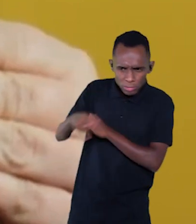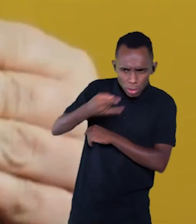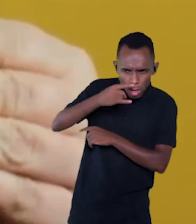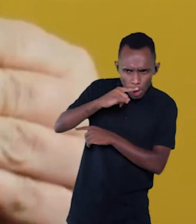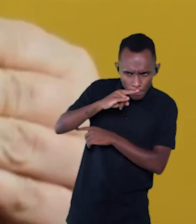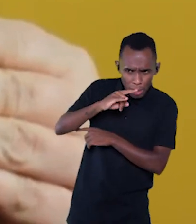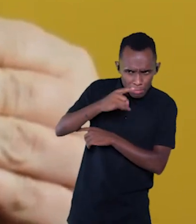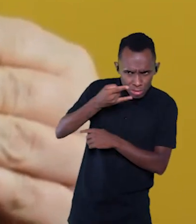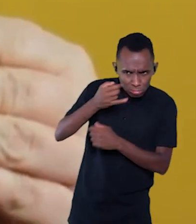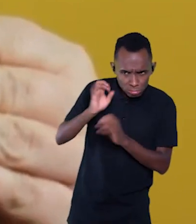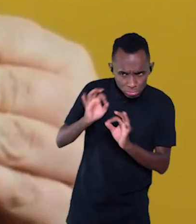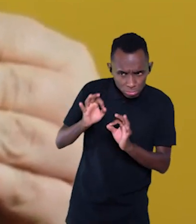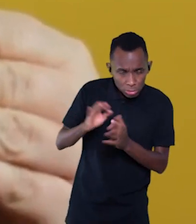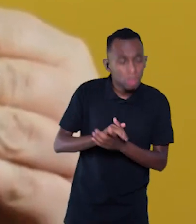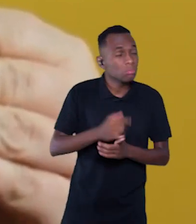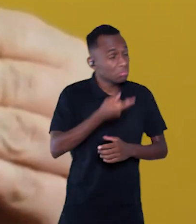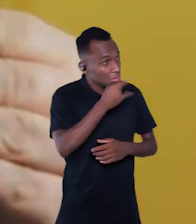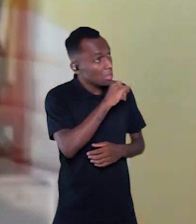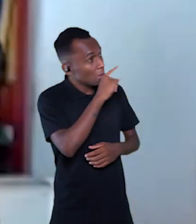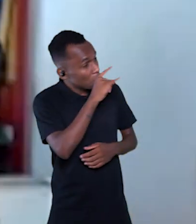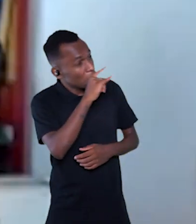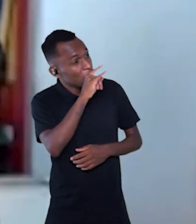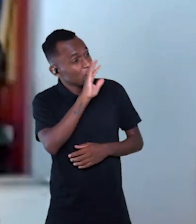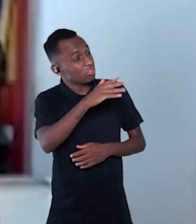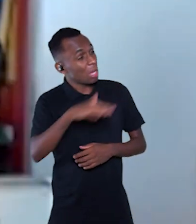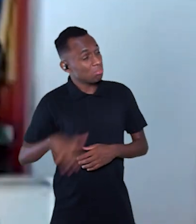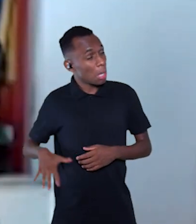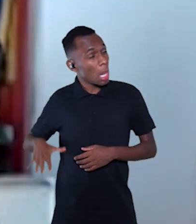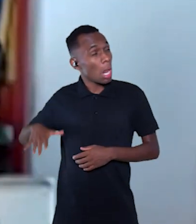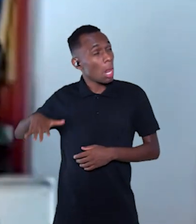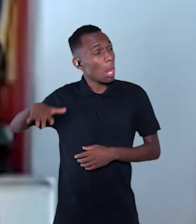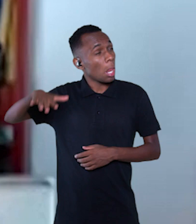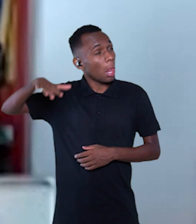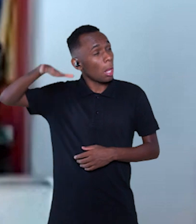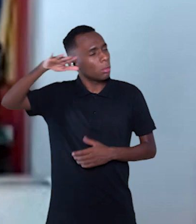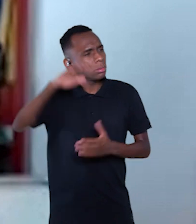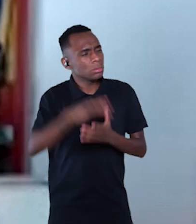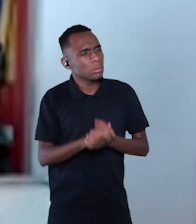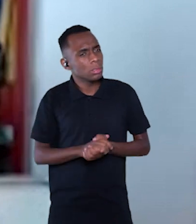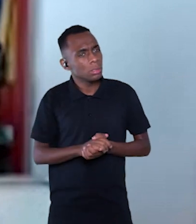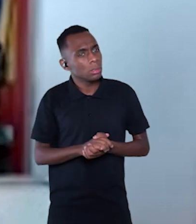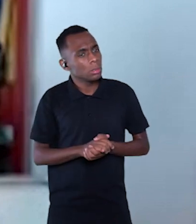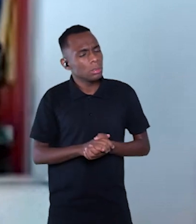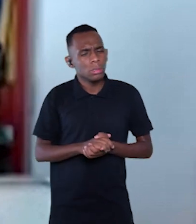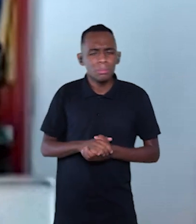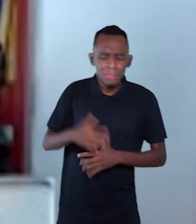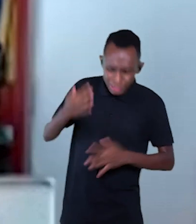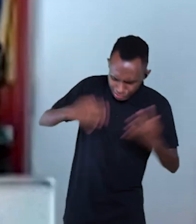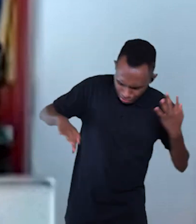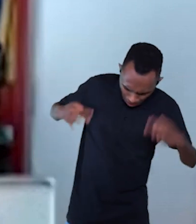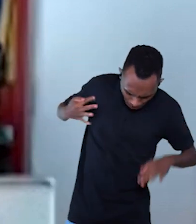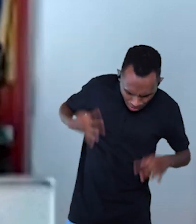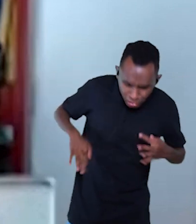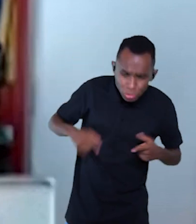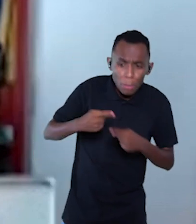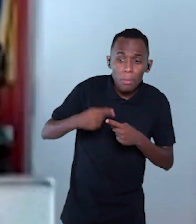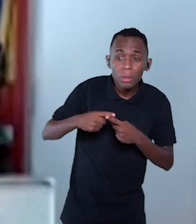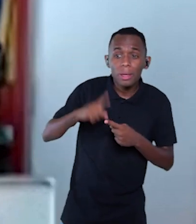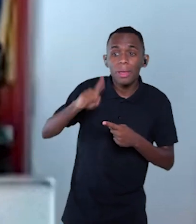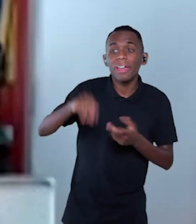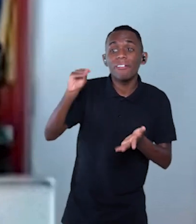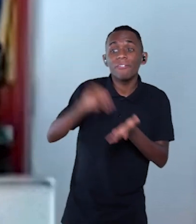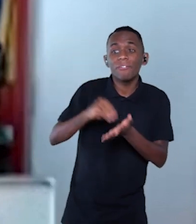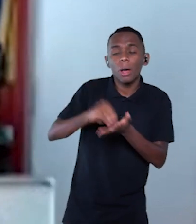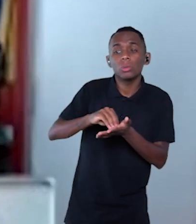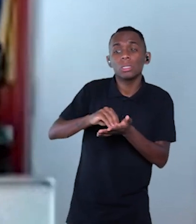Eu perguntei, o senhor bebe, não é mesmo? Bebo desde criança. Essas feridas, eu disse, são